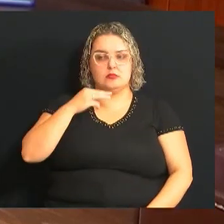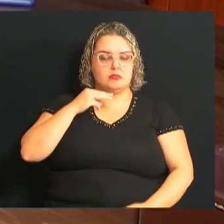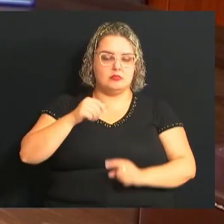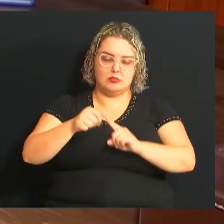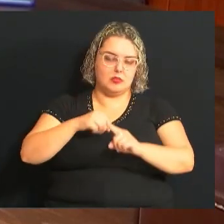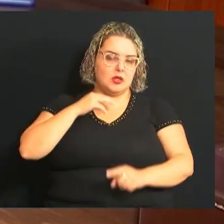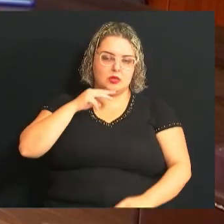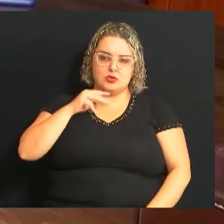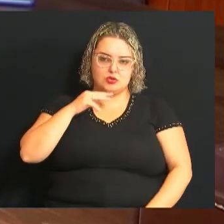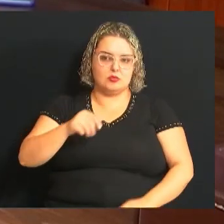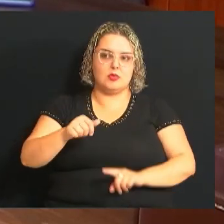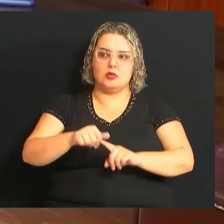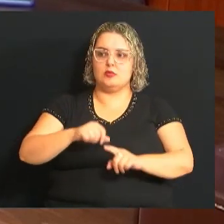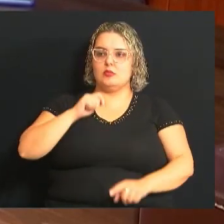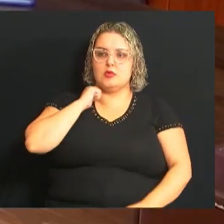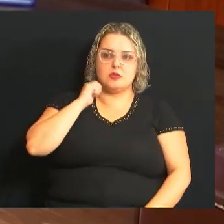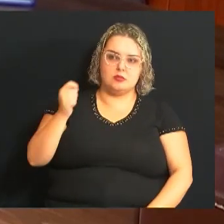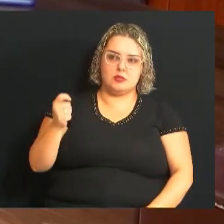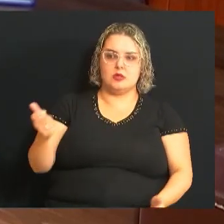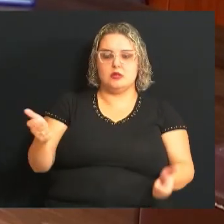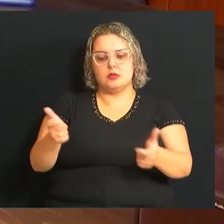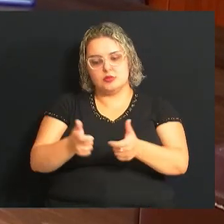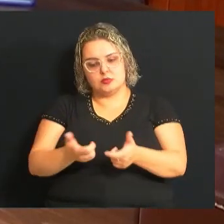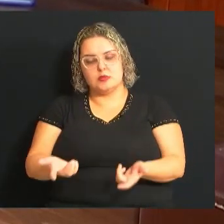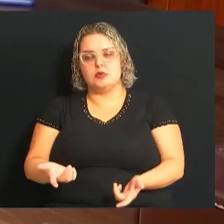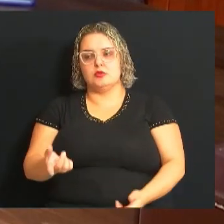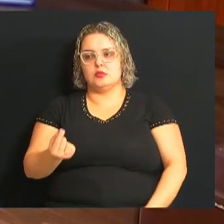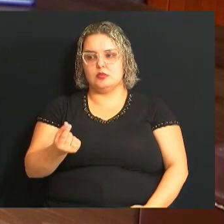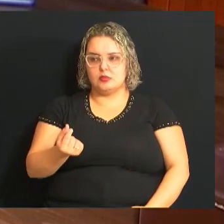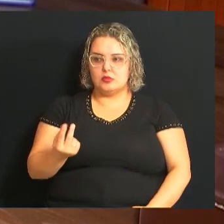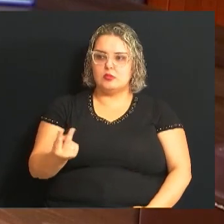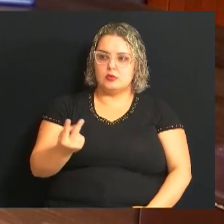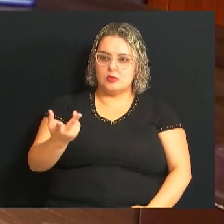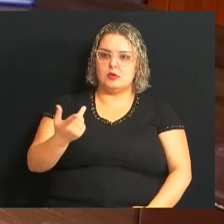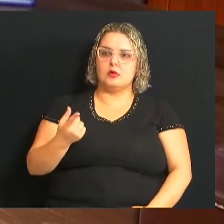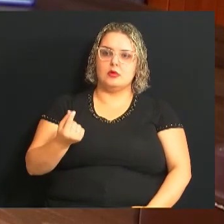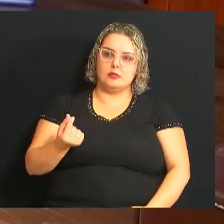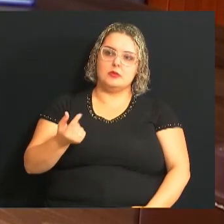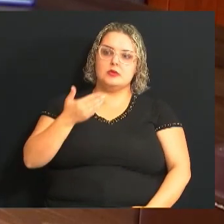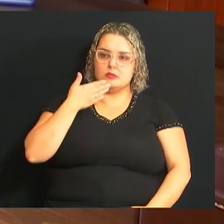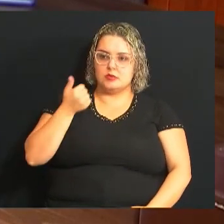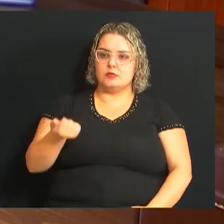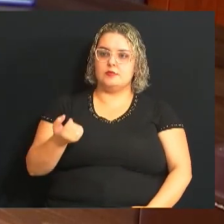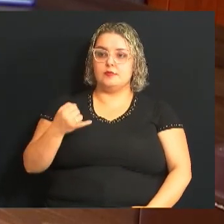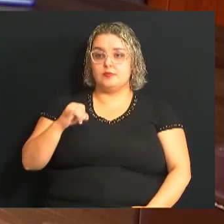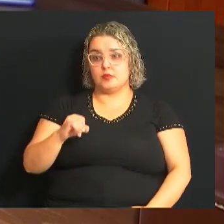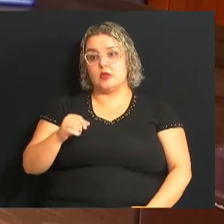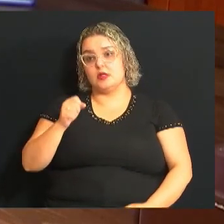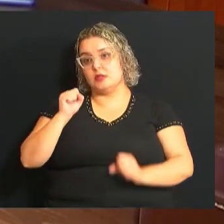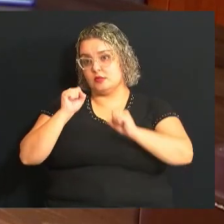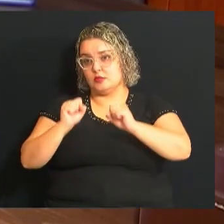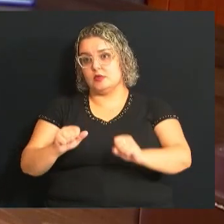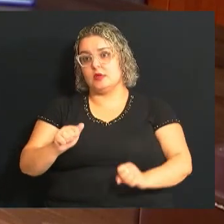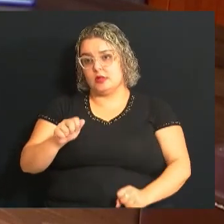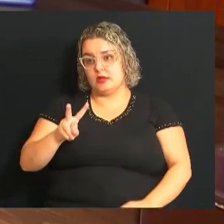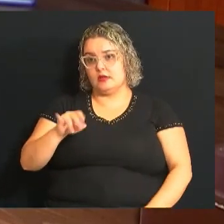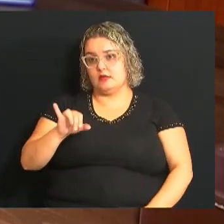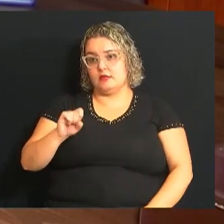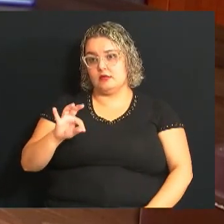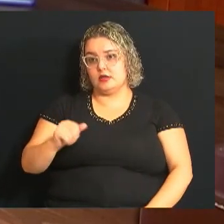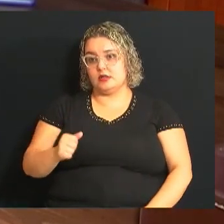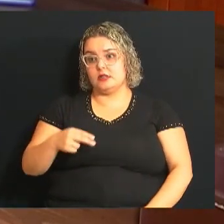a pressão já diminui e você vai conseguir um preço melhor. E se puder à vista ou parcelado